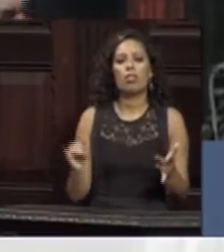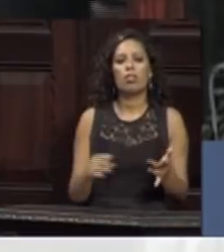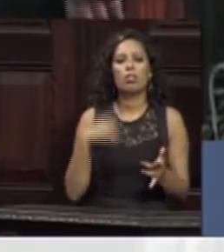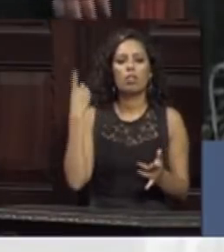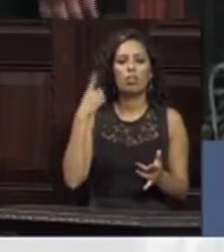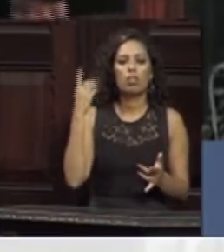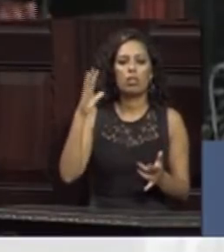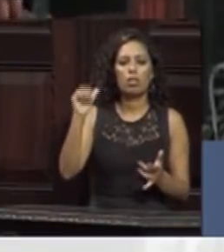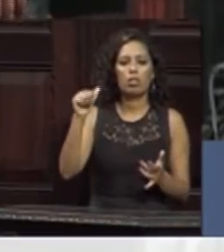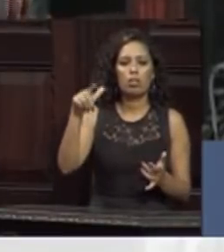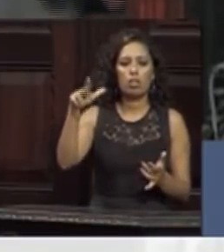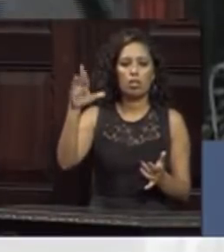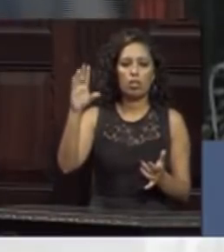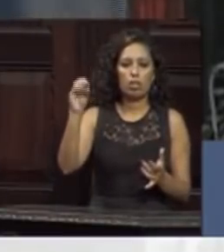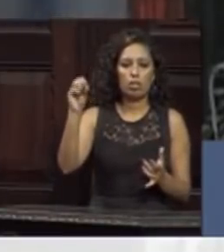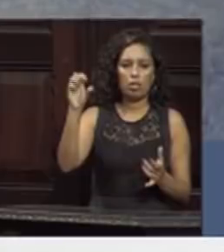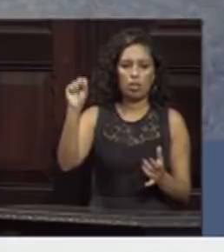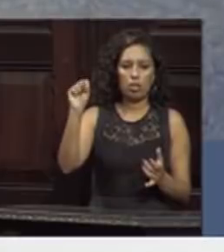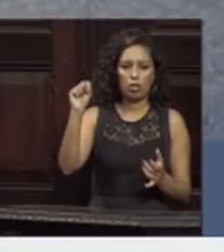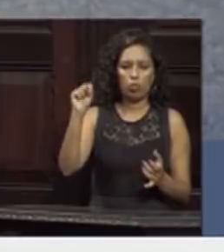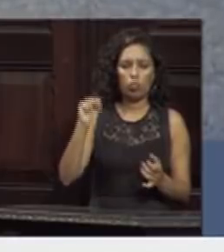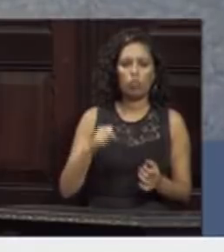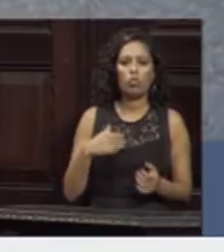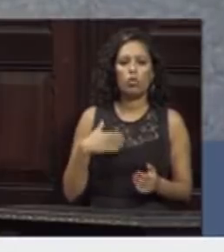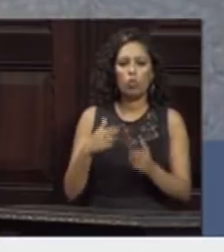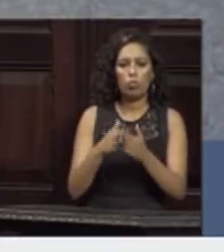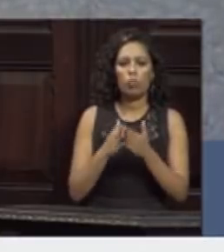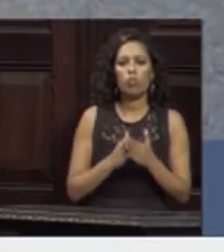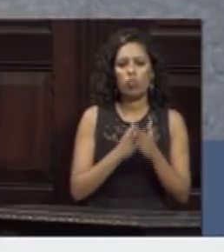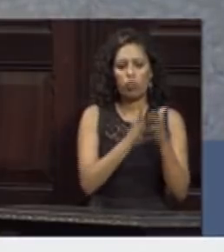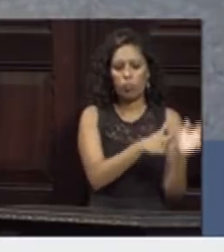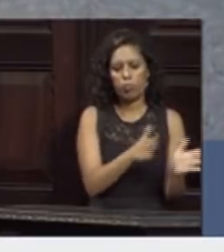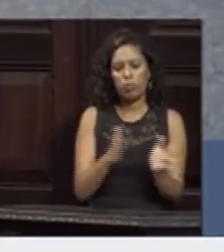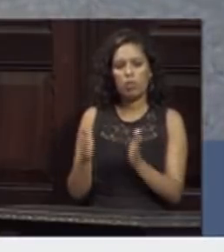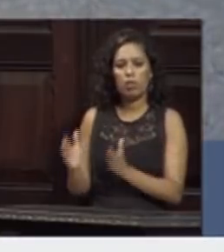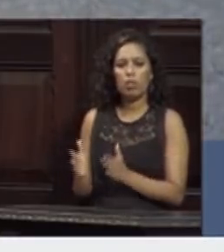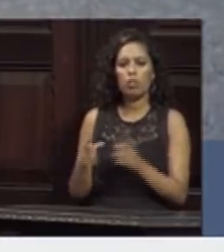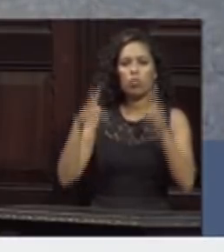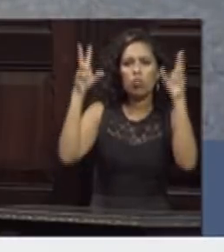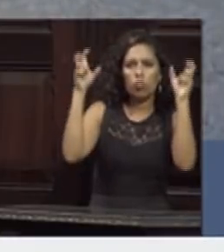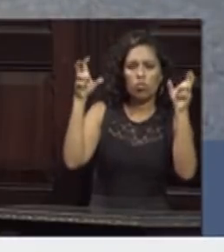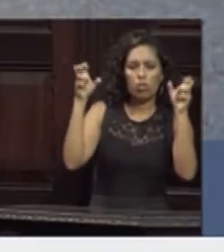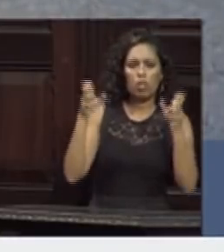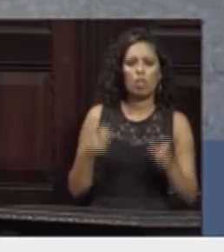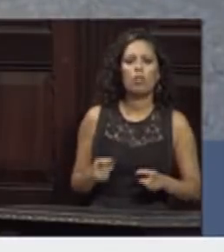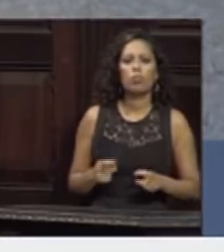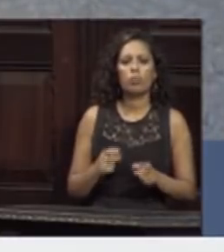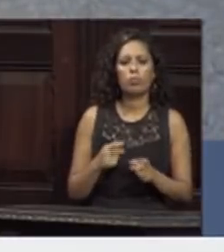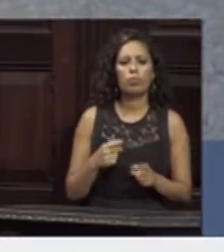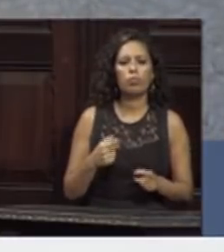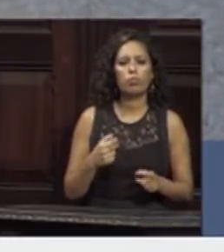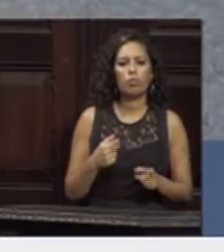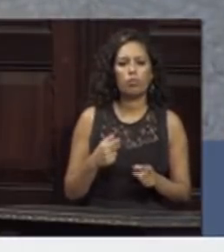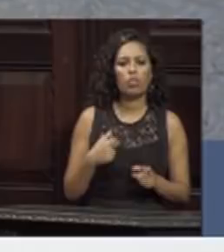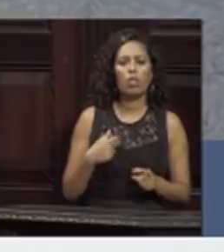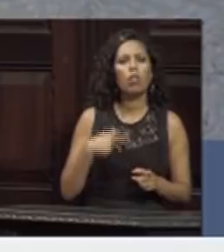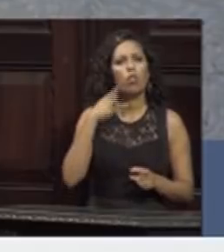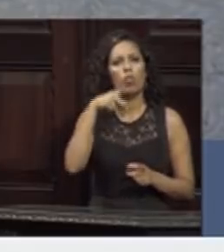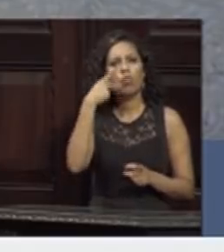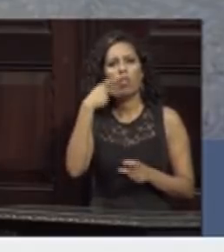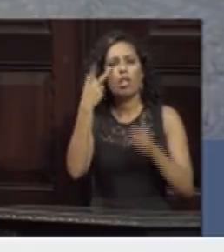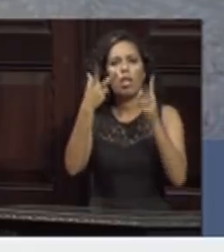Osório. Senhor presidente, eu queria pedir uma questão de ordem para tratar desse tema e a minha colocação está em linha com a colocação